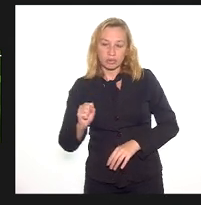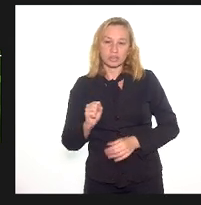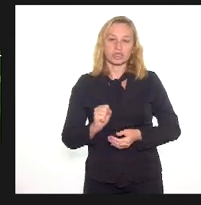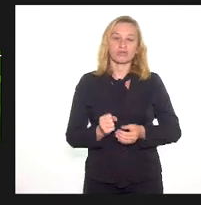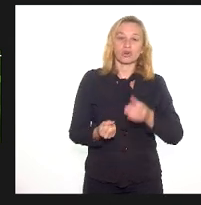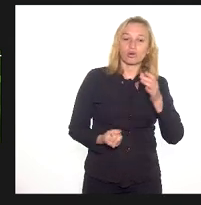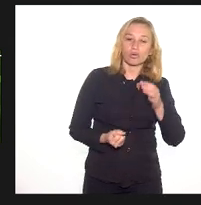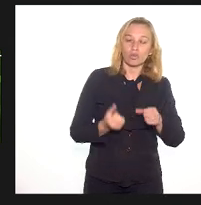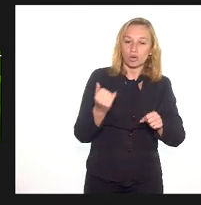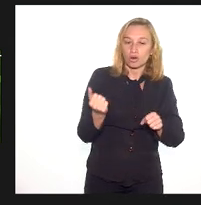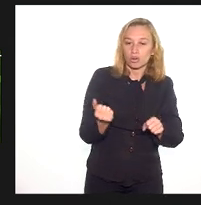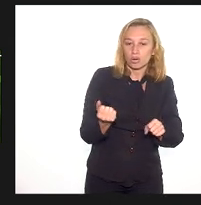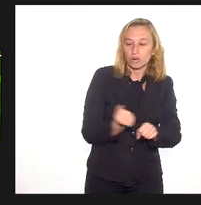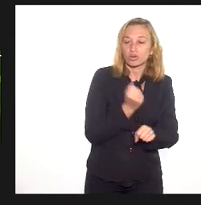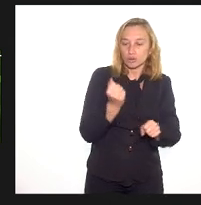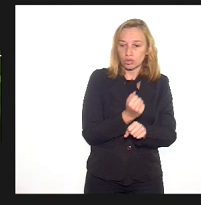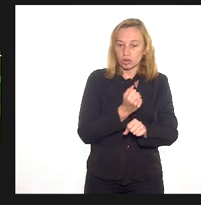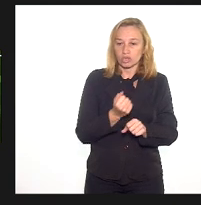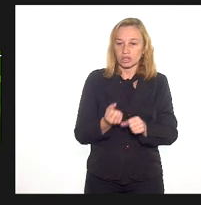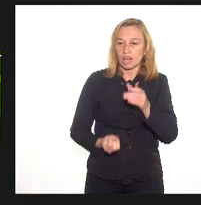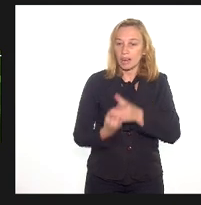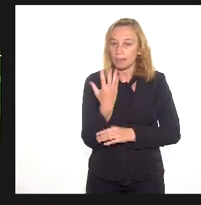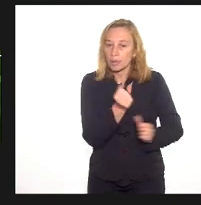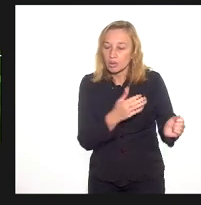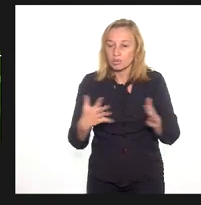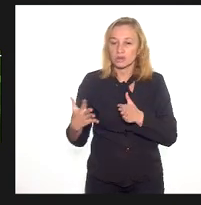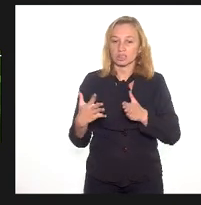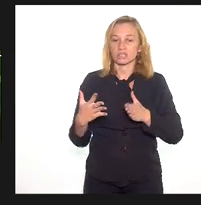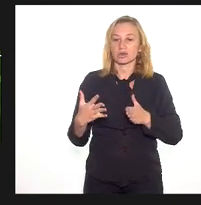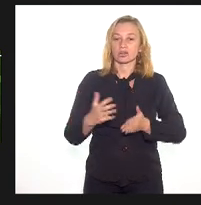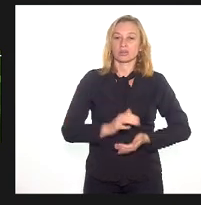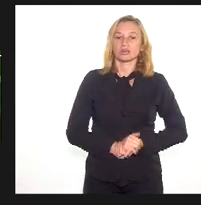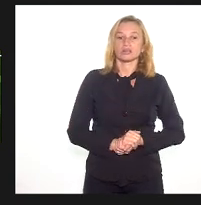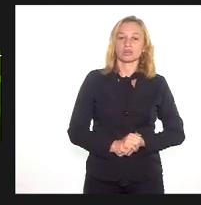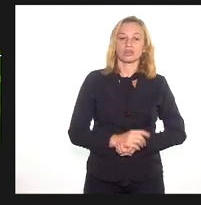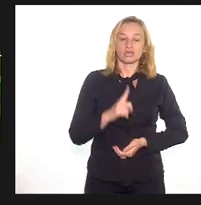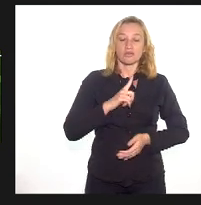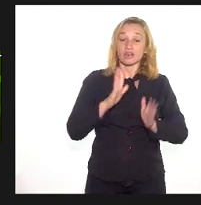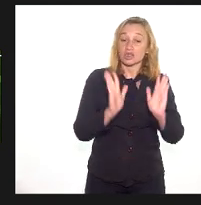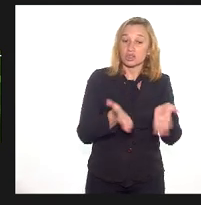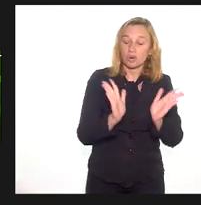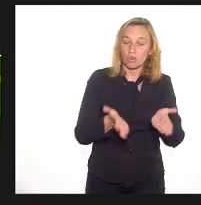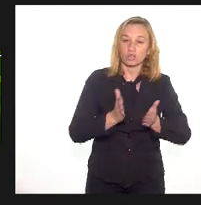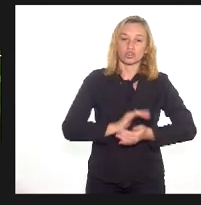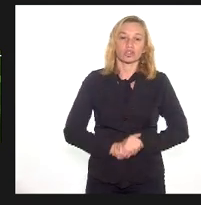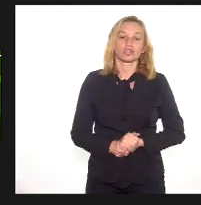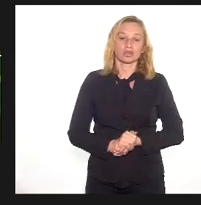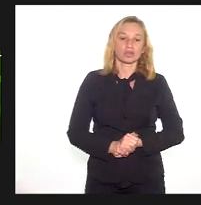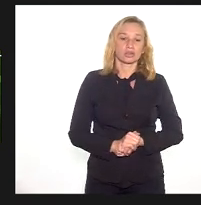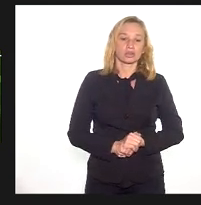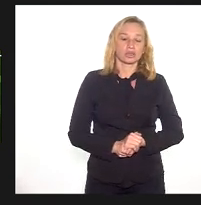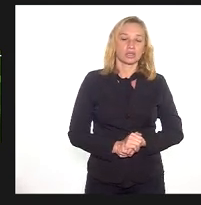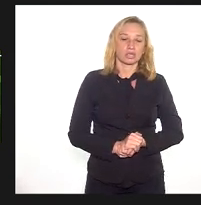construídos, né, de modo a alavancar essa produção e permitir que ela estivesse hoje nesse patamar, enfrentando